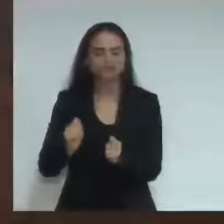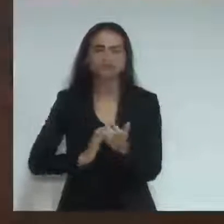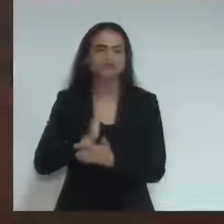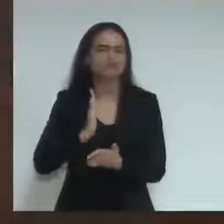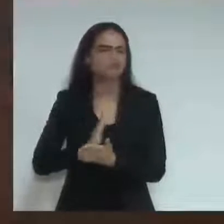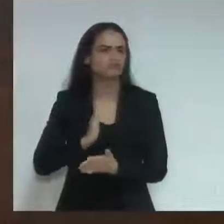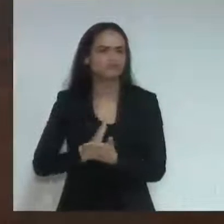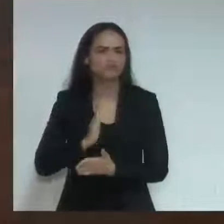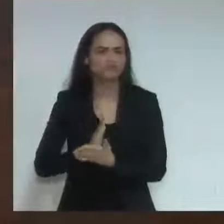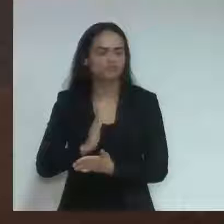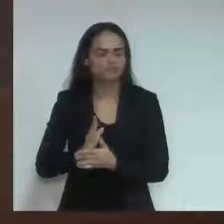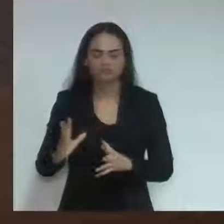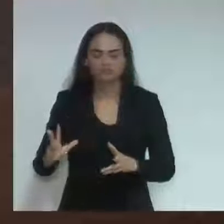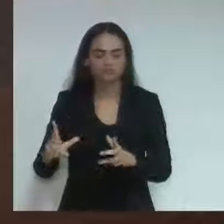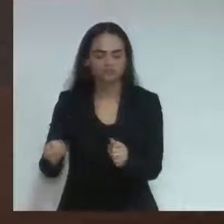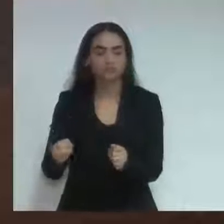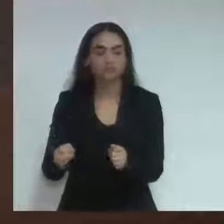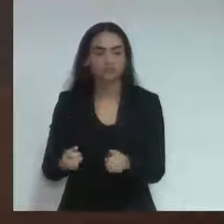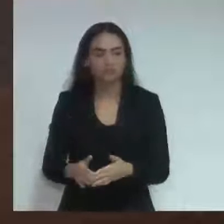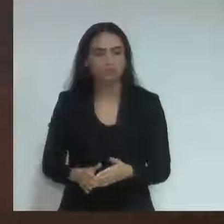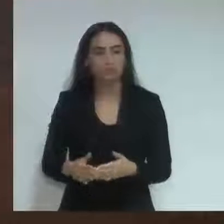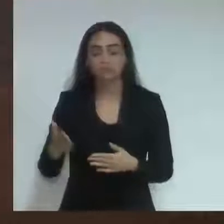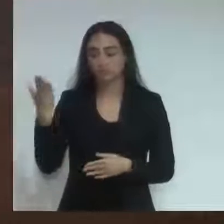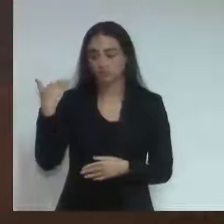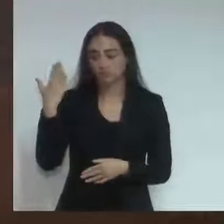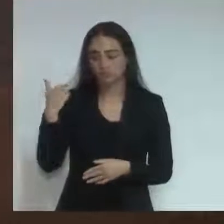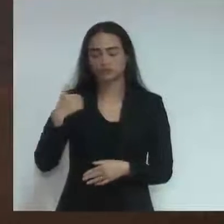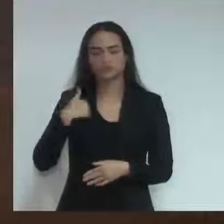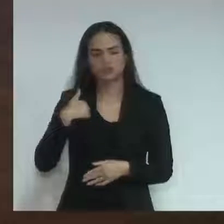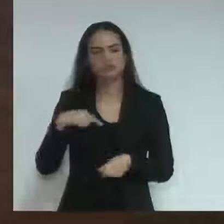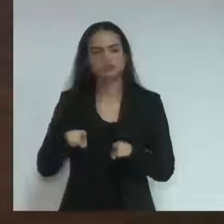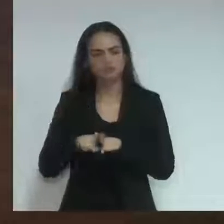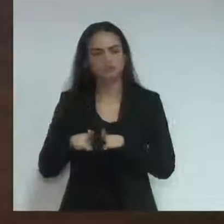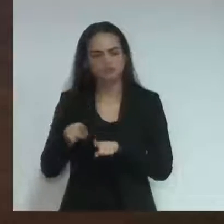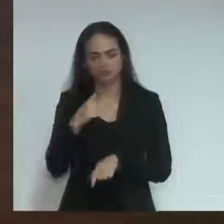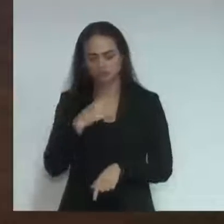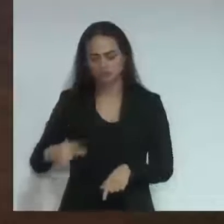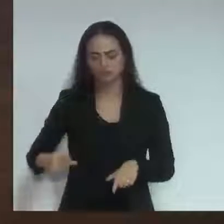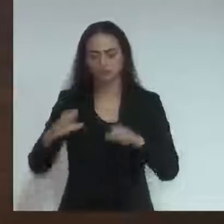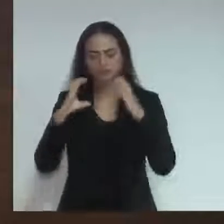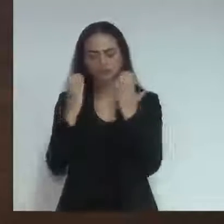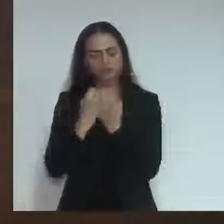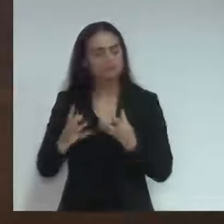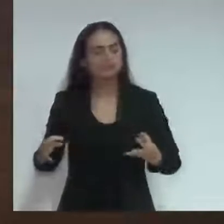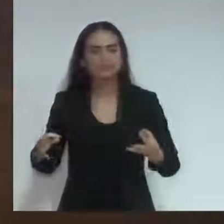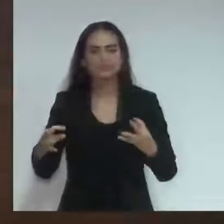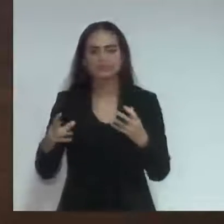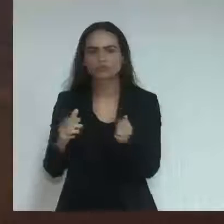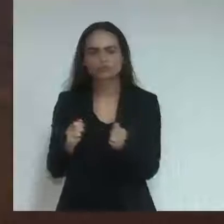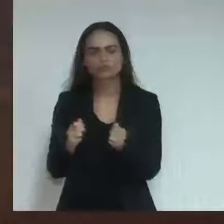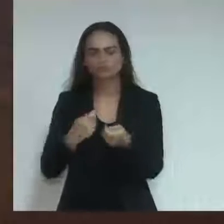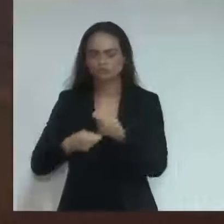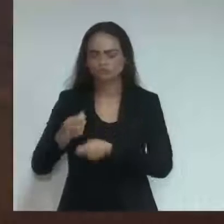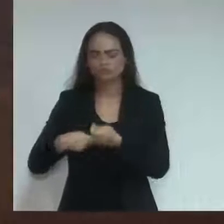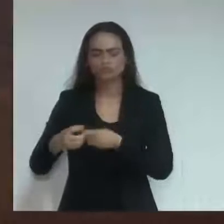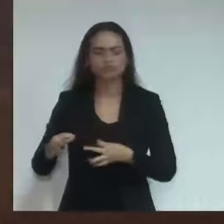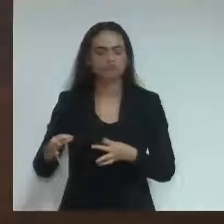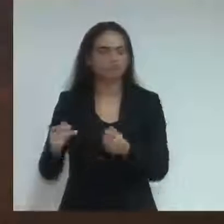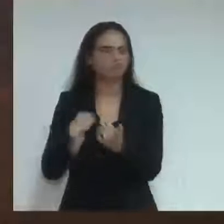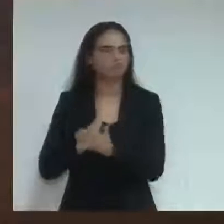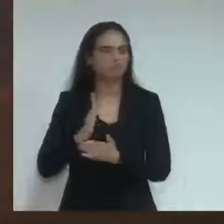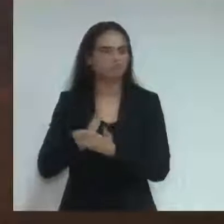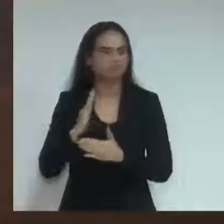exceção. Quando fui presidente da Câmara, também minhas contas foram aprovadas. Então,